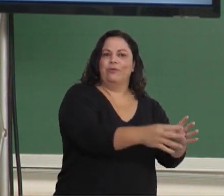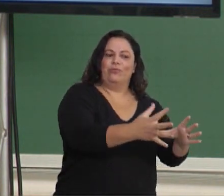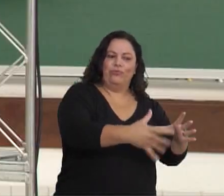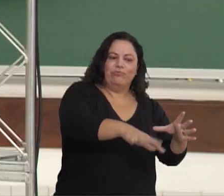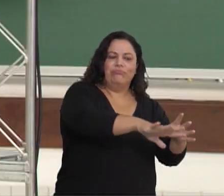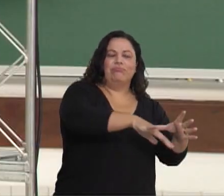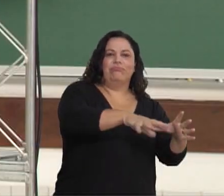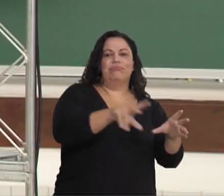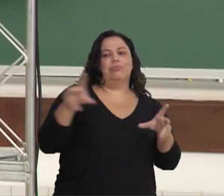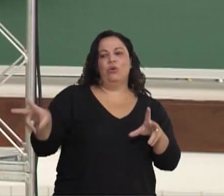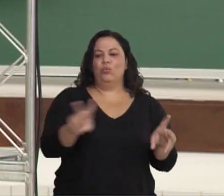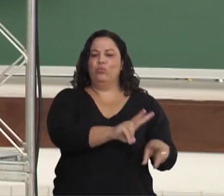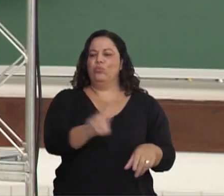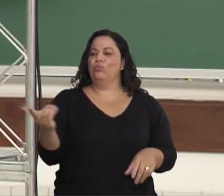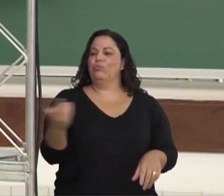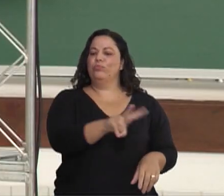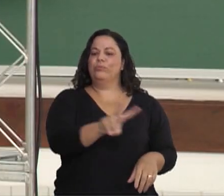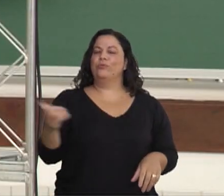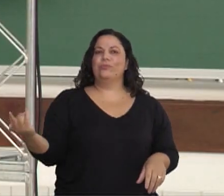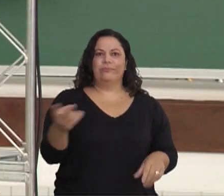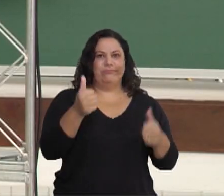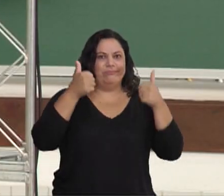avançar então para a nossa próxima tela.